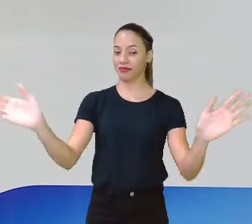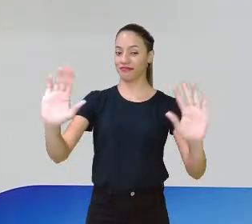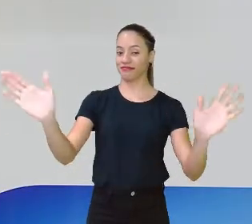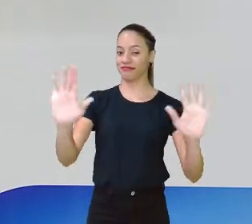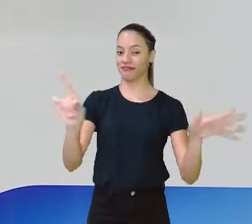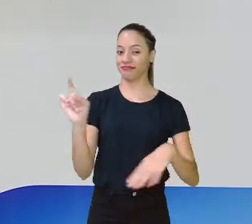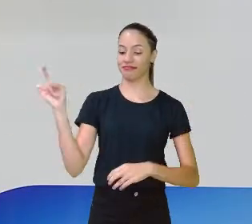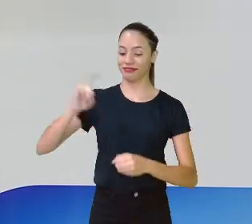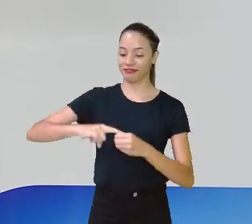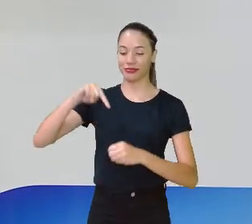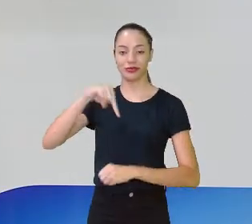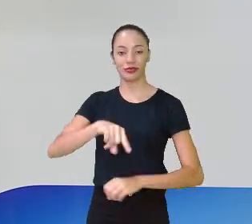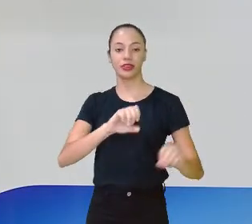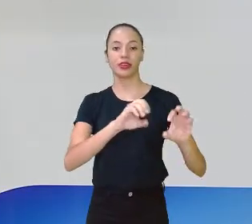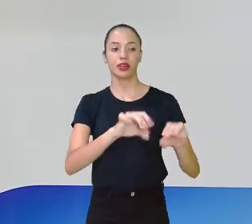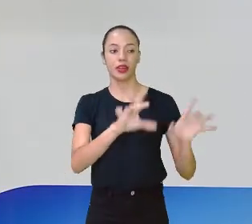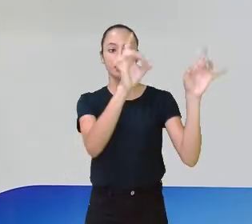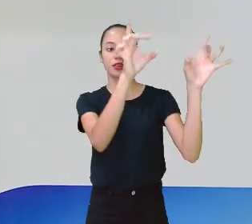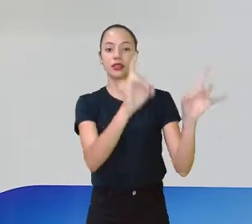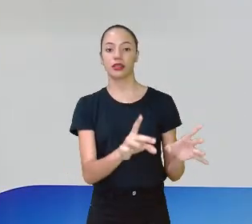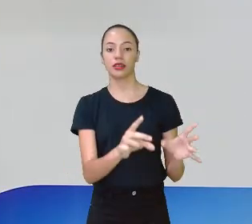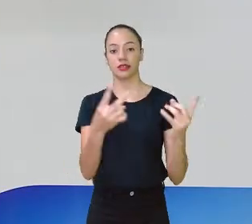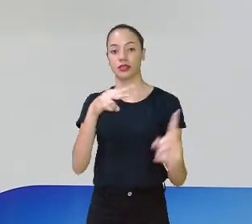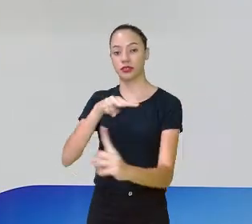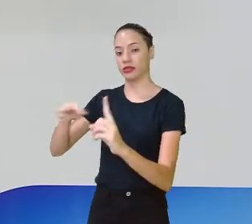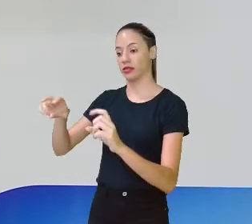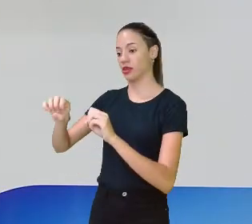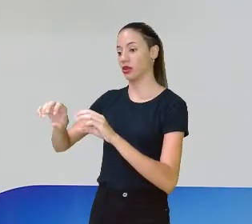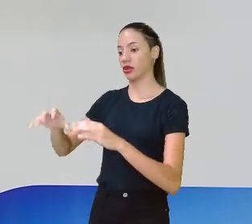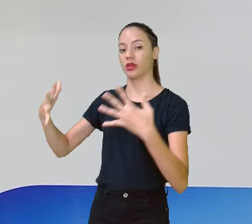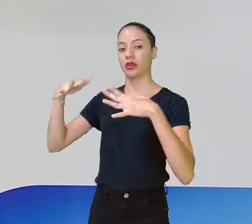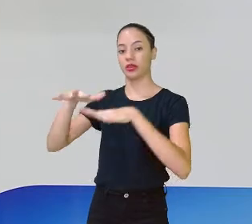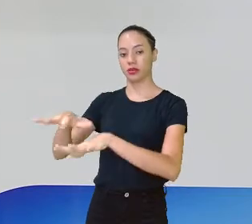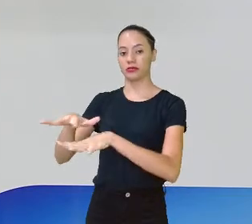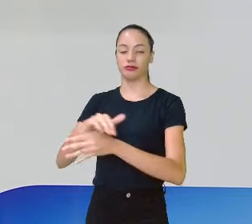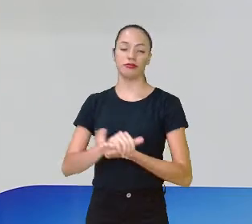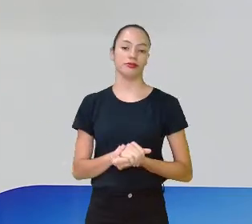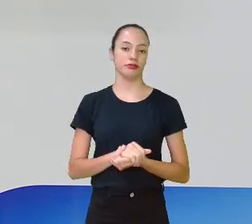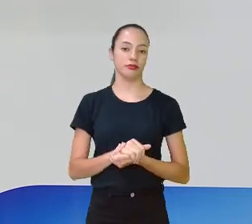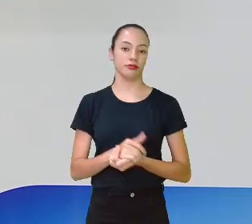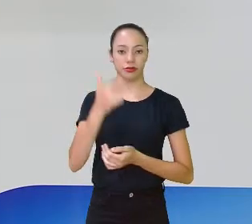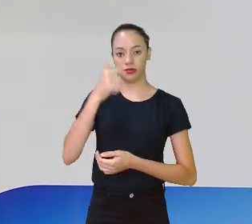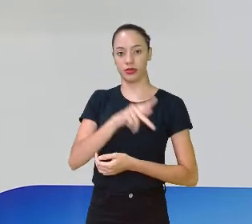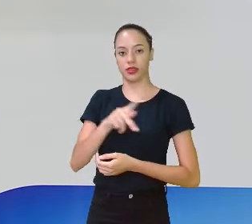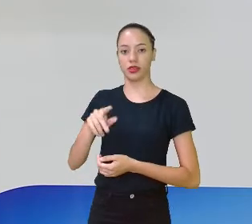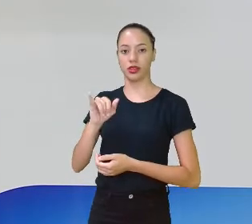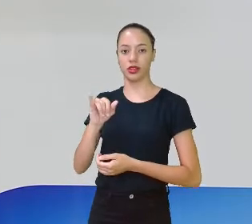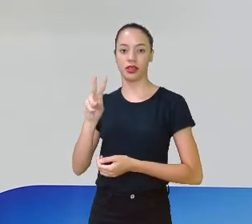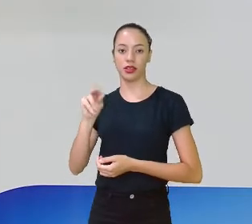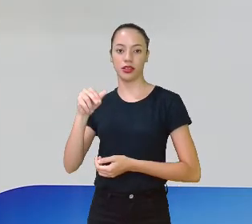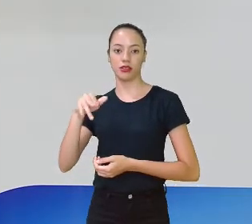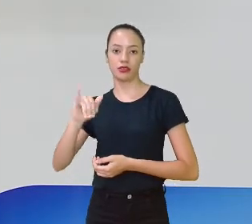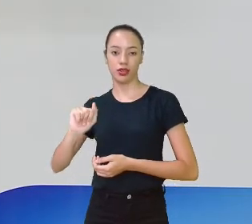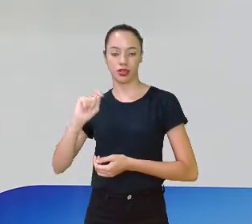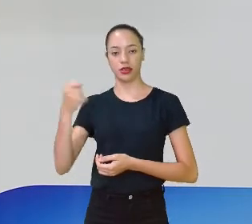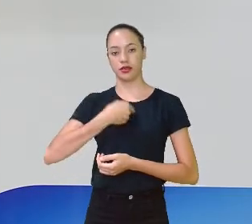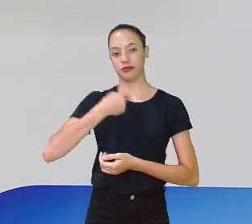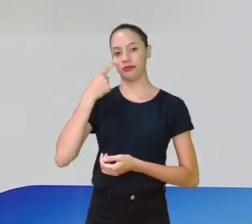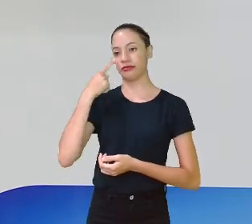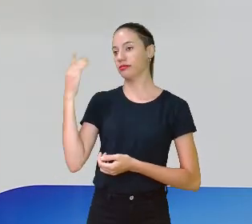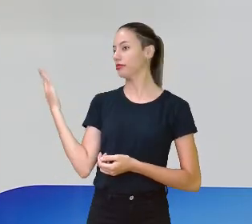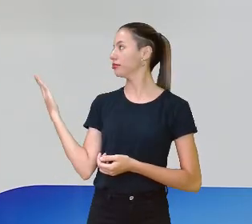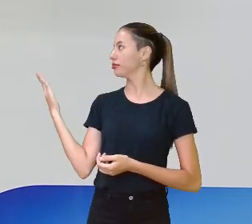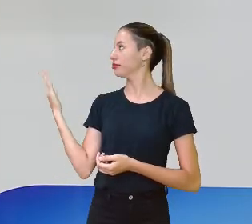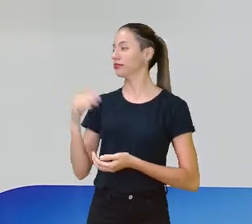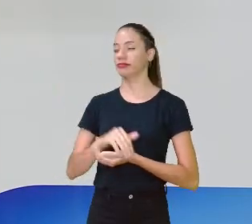Olá, estamos de volta na Educação Especial, na perspectiva da educação inclusiva. Eu sou a professora Ivânia França e